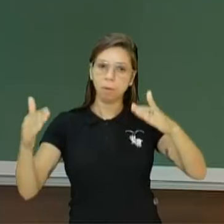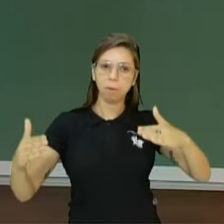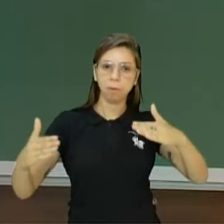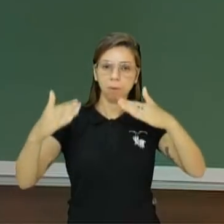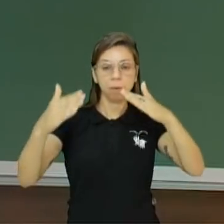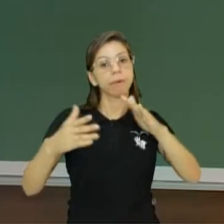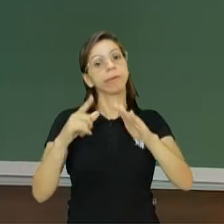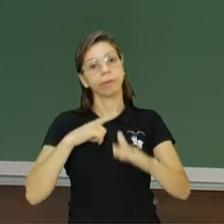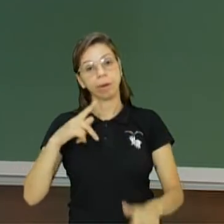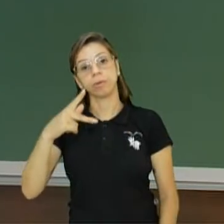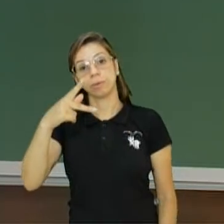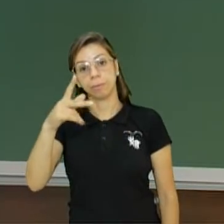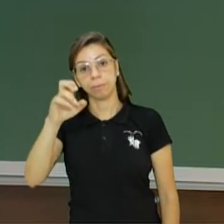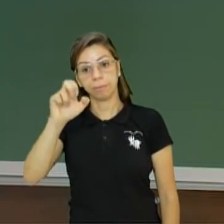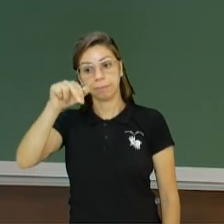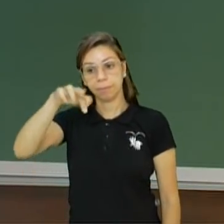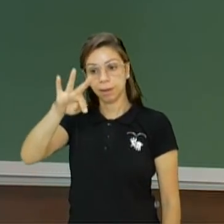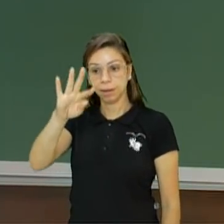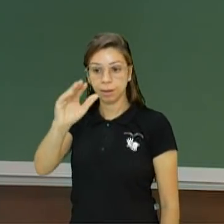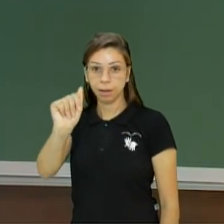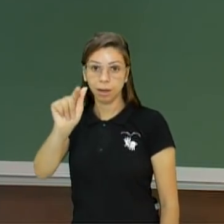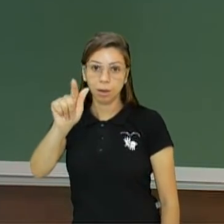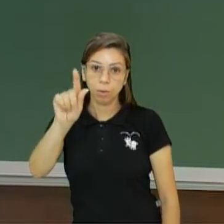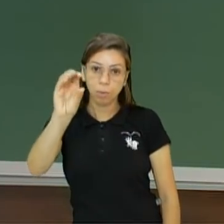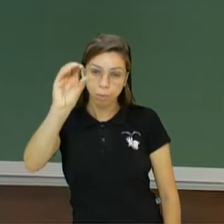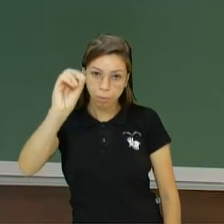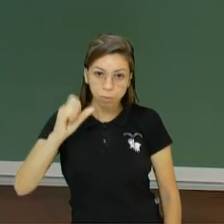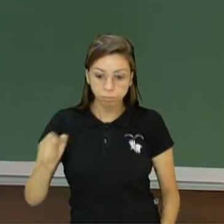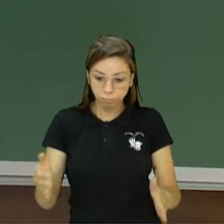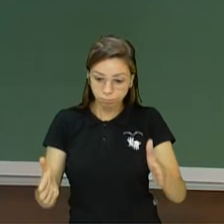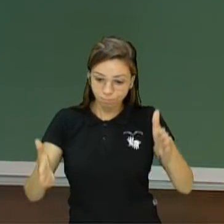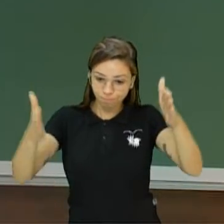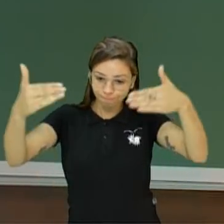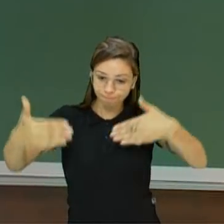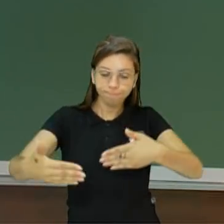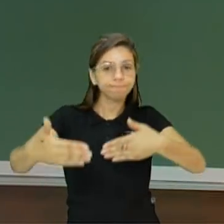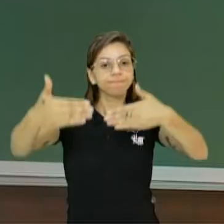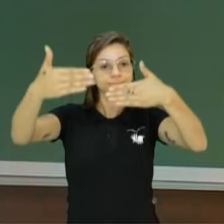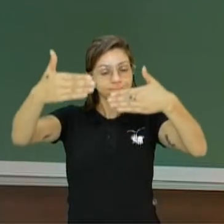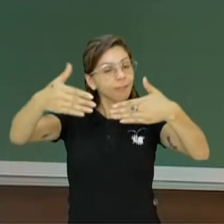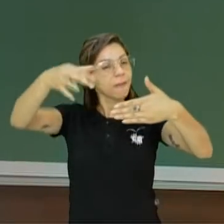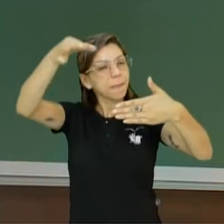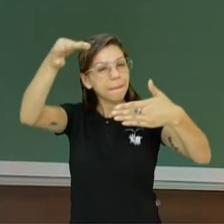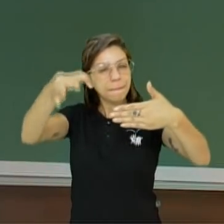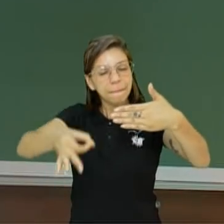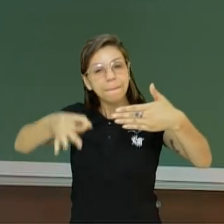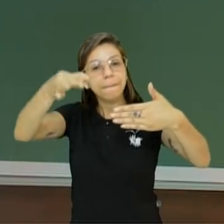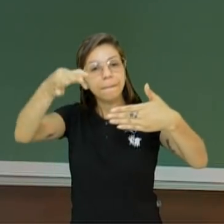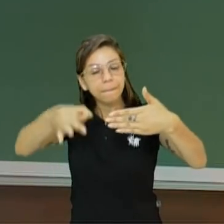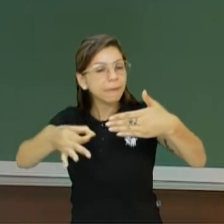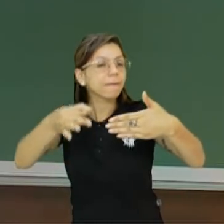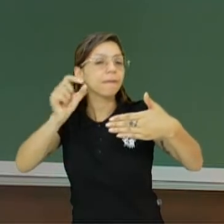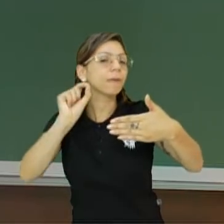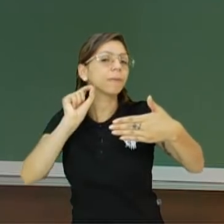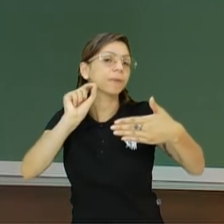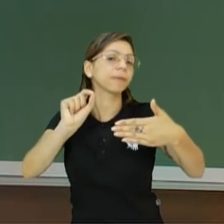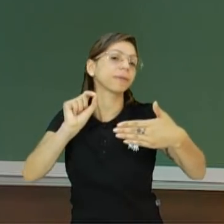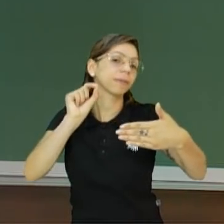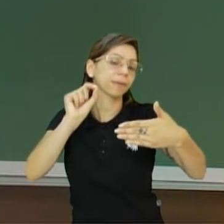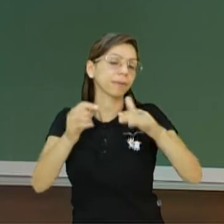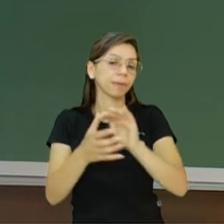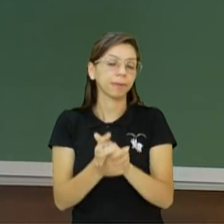é um pentágono. A quantidade de faces laterais é exatamente a quantidade